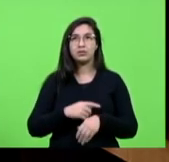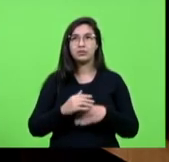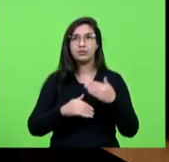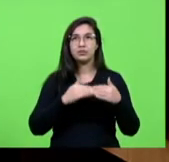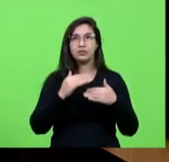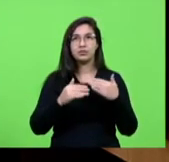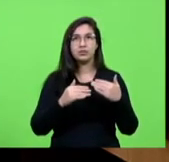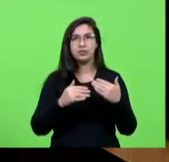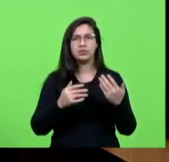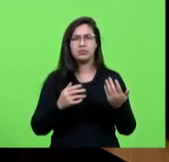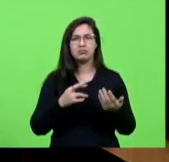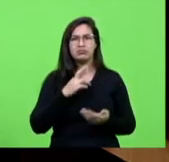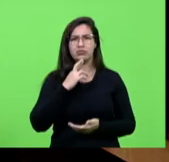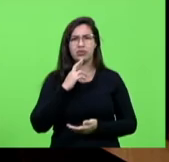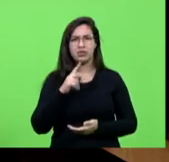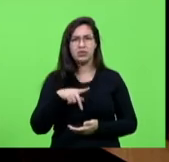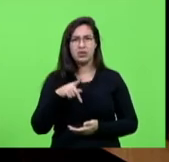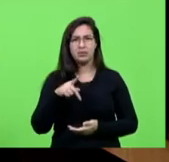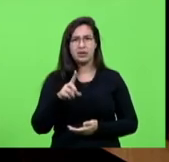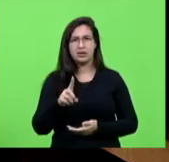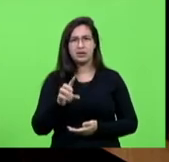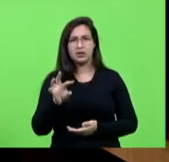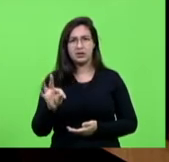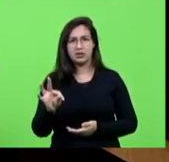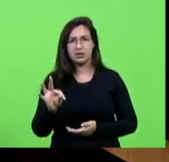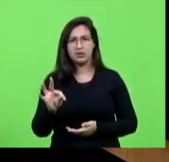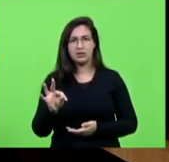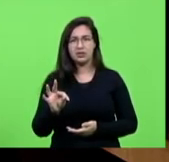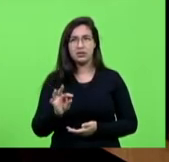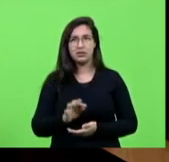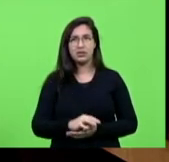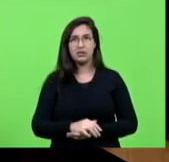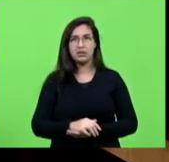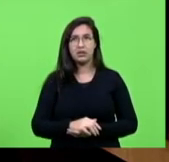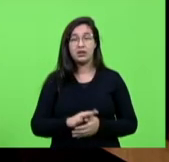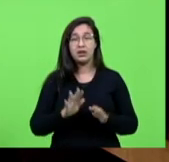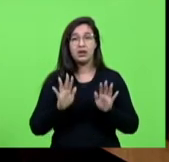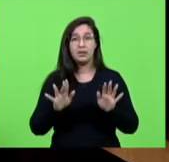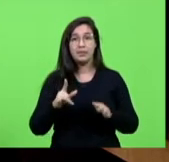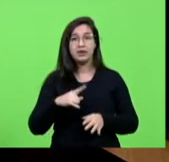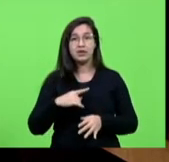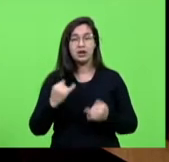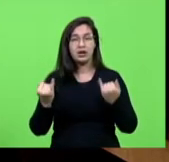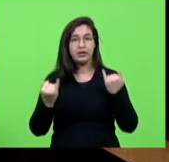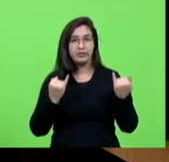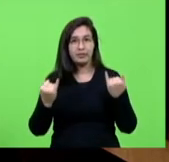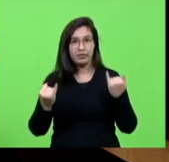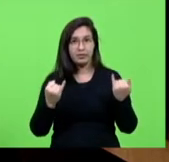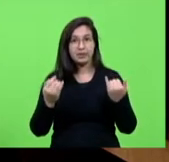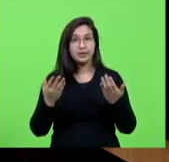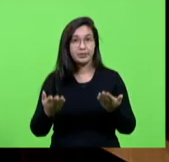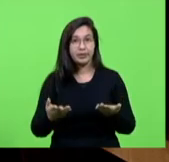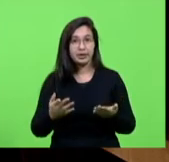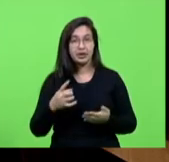do PDT, Vossa Excelência, deputado Kennedy. Mas houve aqui, a informação que nós temos é que o deputado